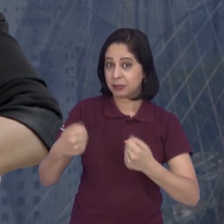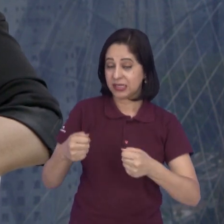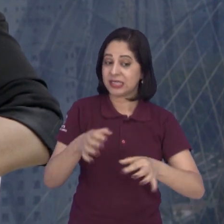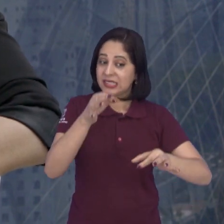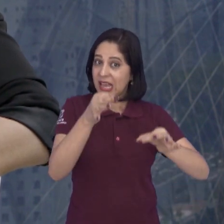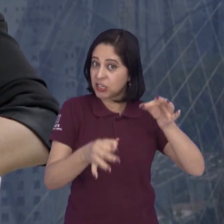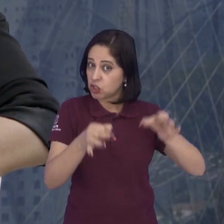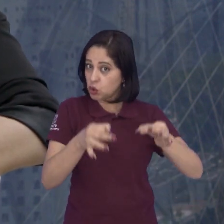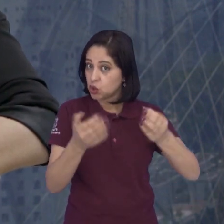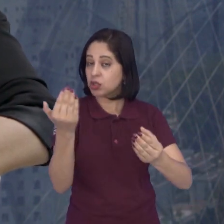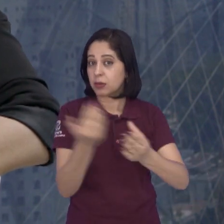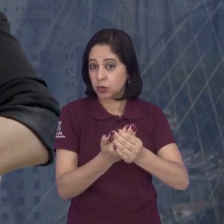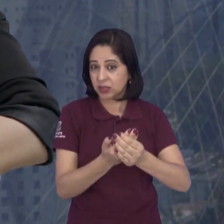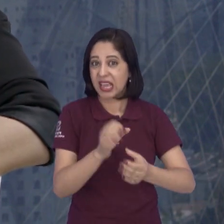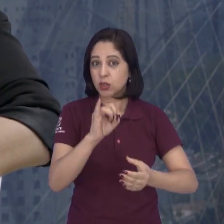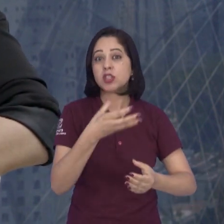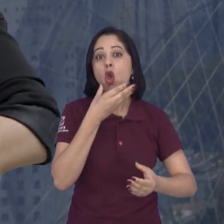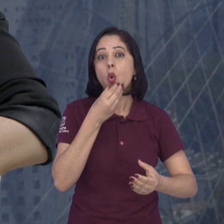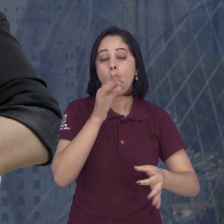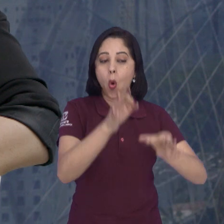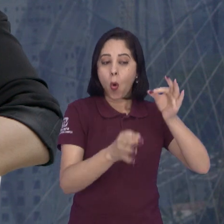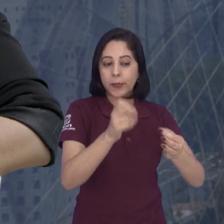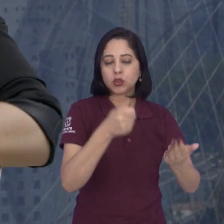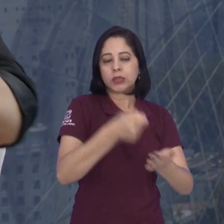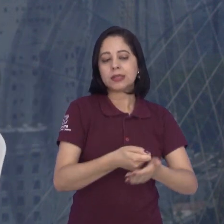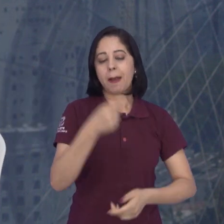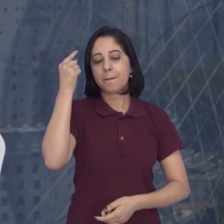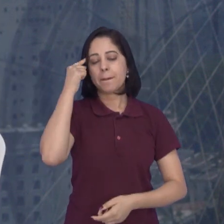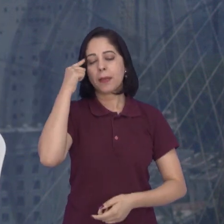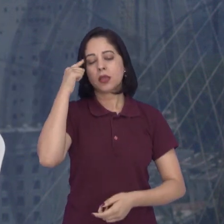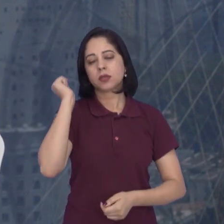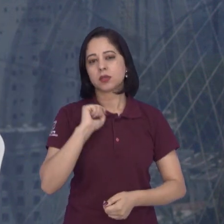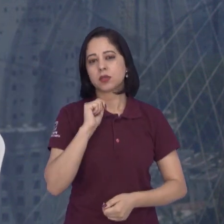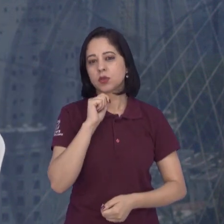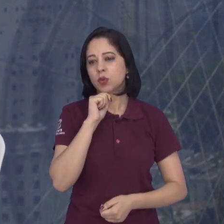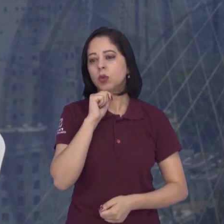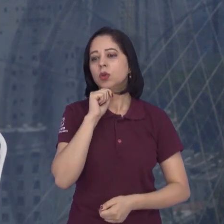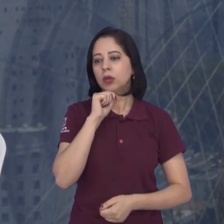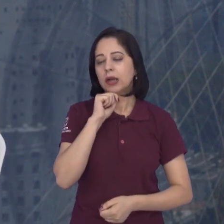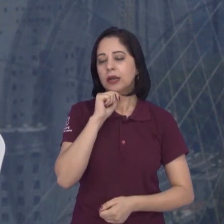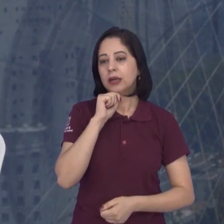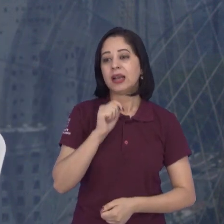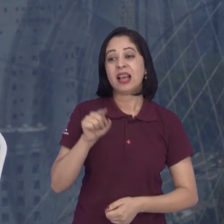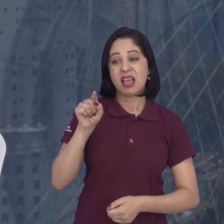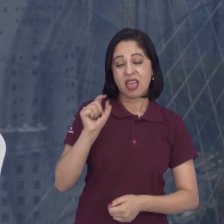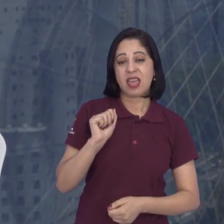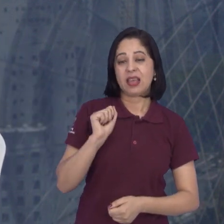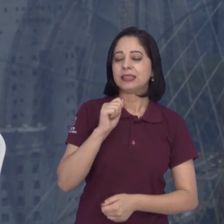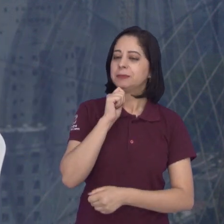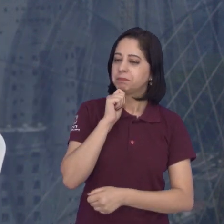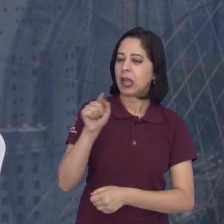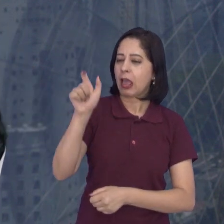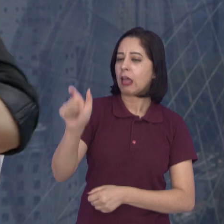uma decisão judicial. Se o juiz entender que aquela mulher, da mesma forma que ele pode afastar o agressor do lar, se ele entender que